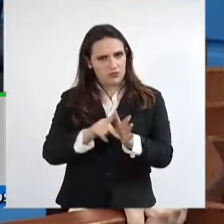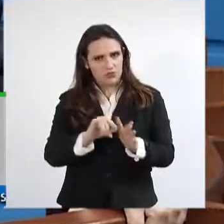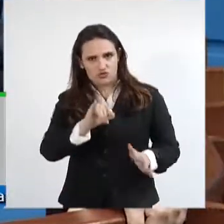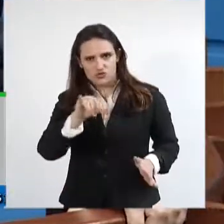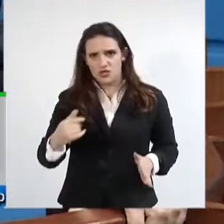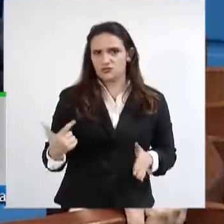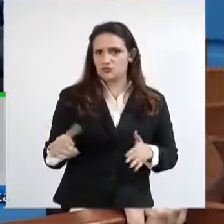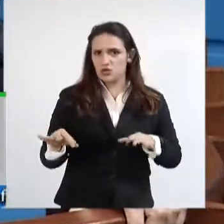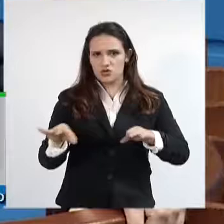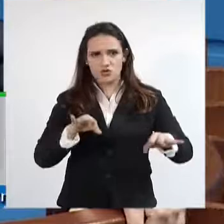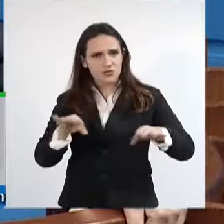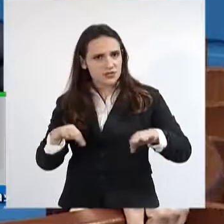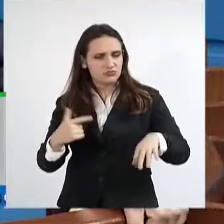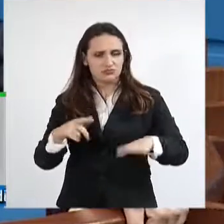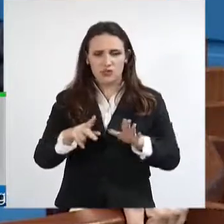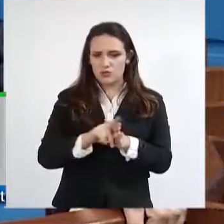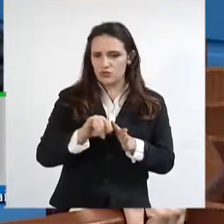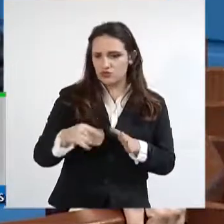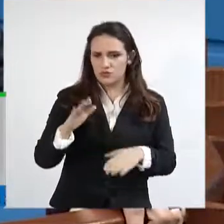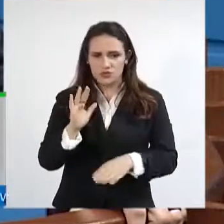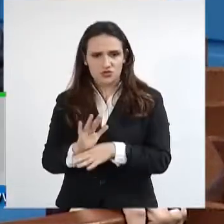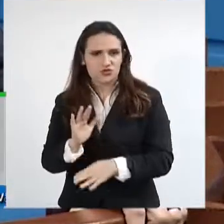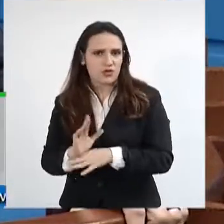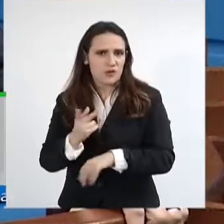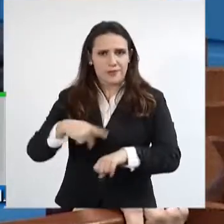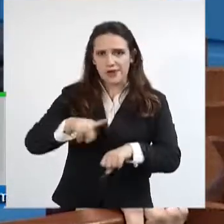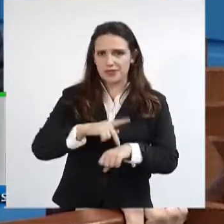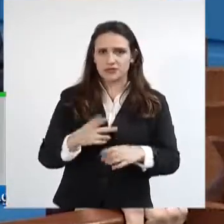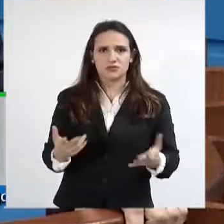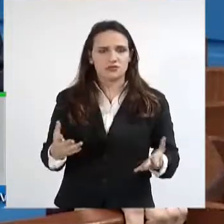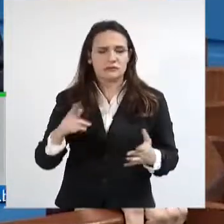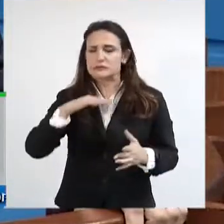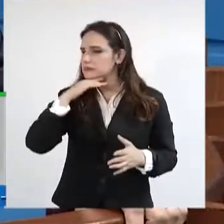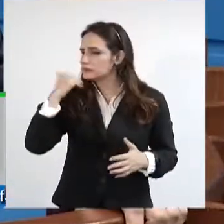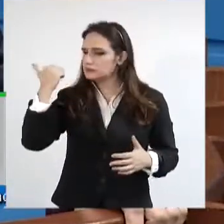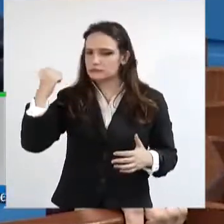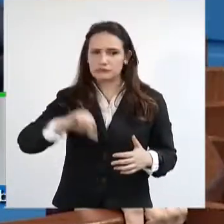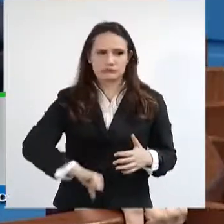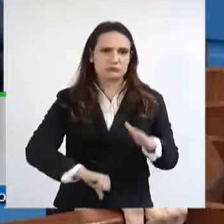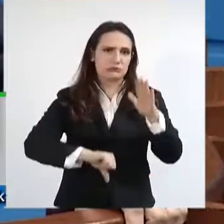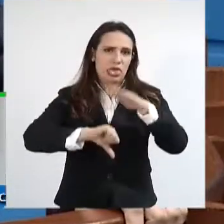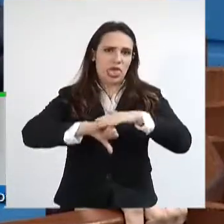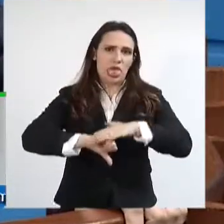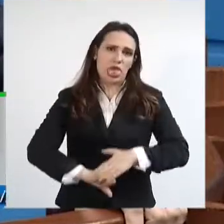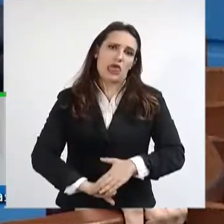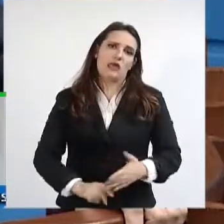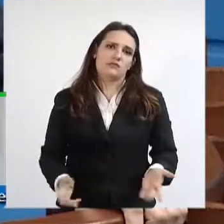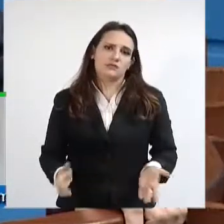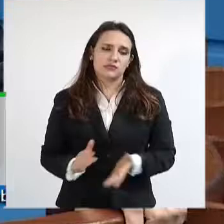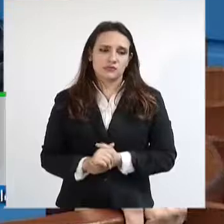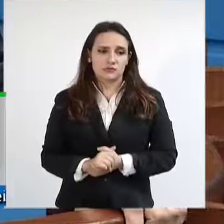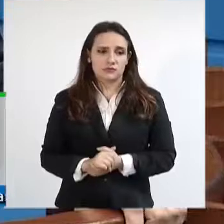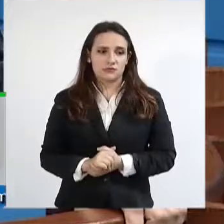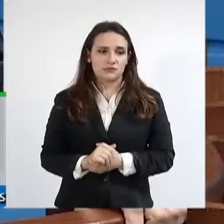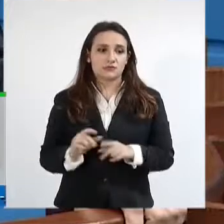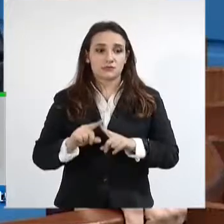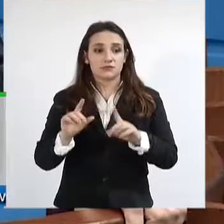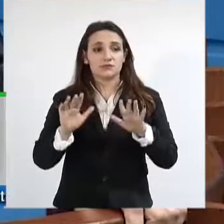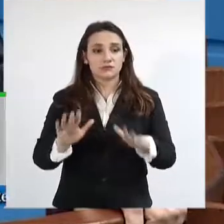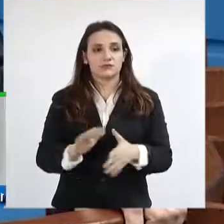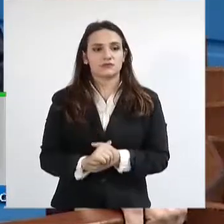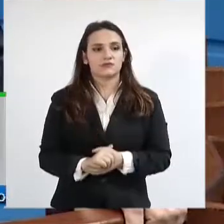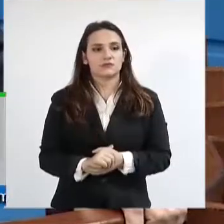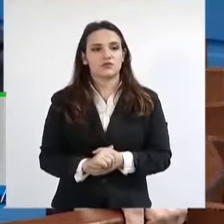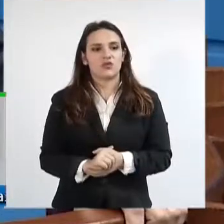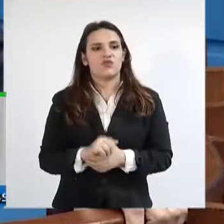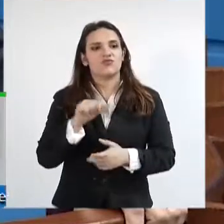não tem um programa para tirar o país da situação que ele se encontra. Agora, chamar